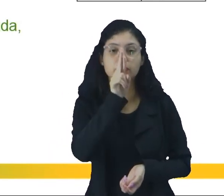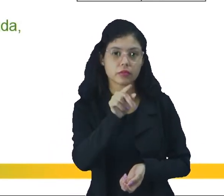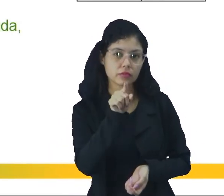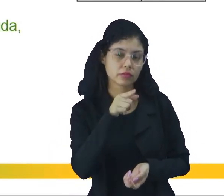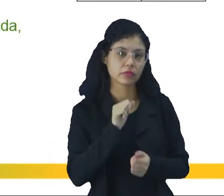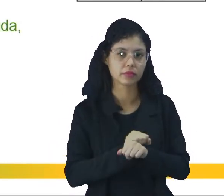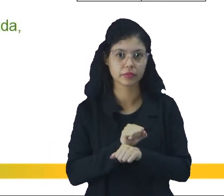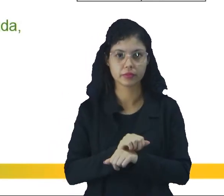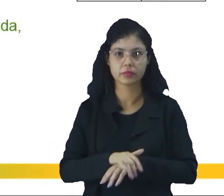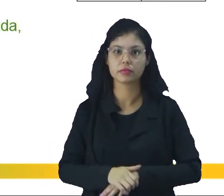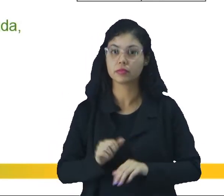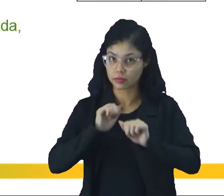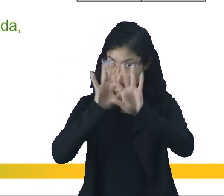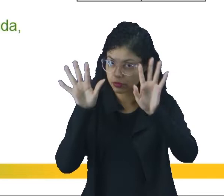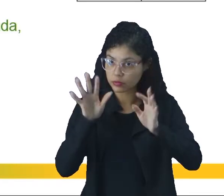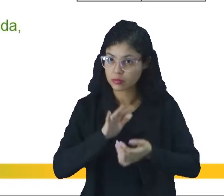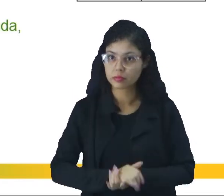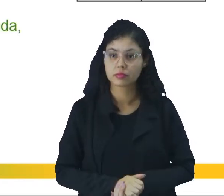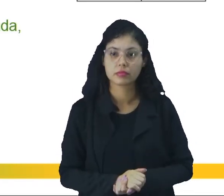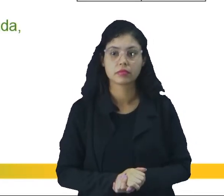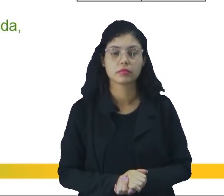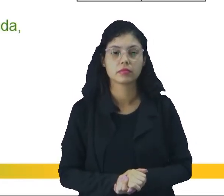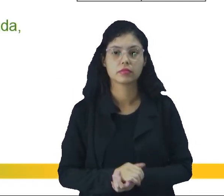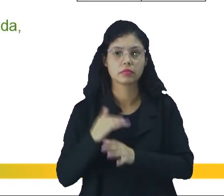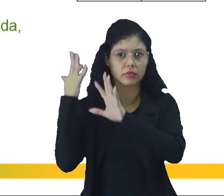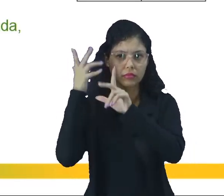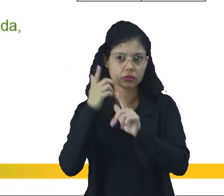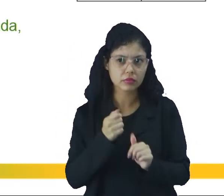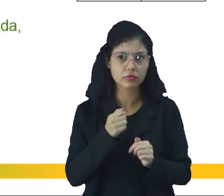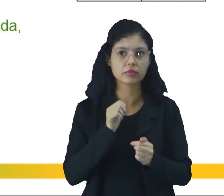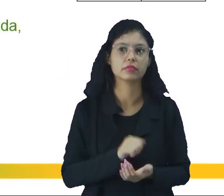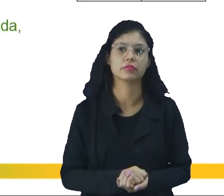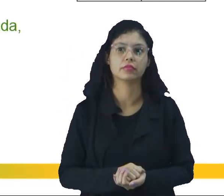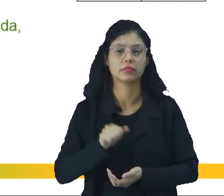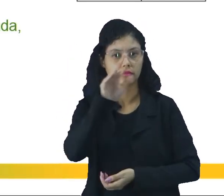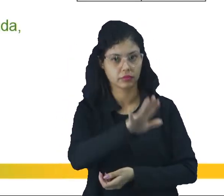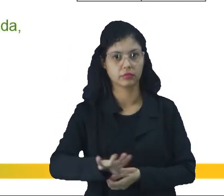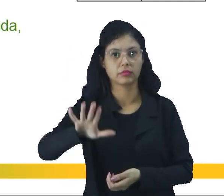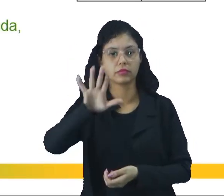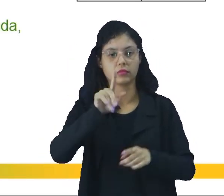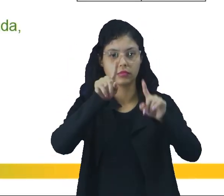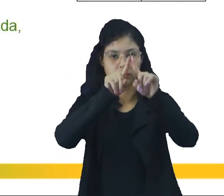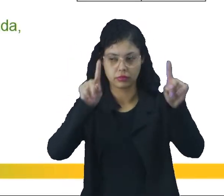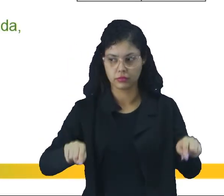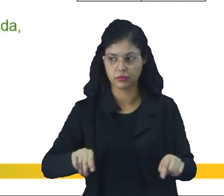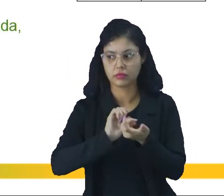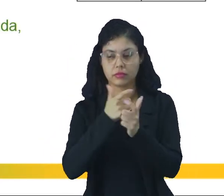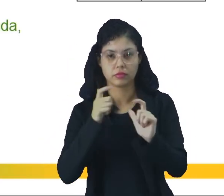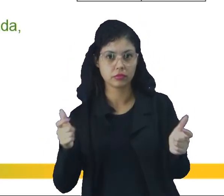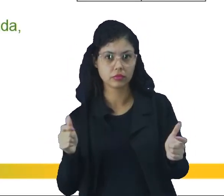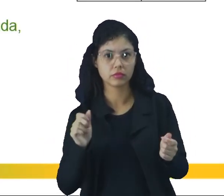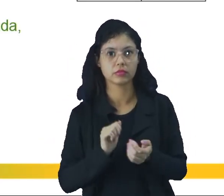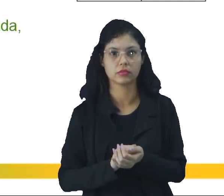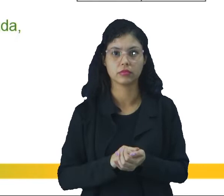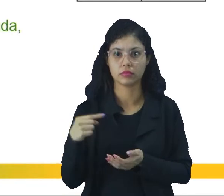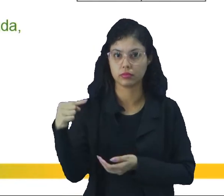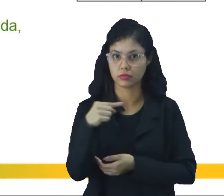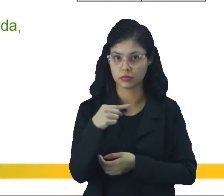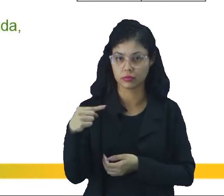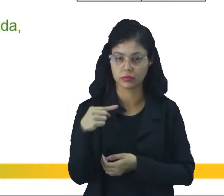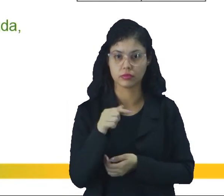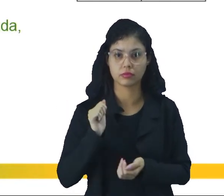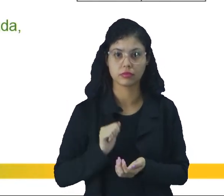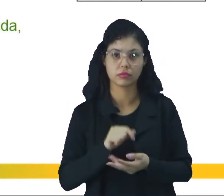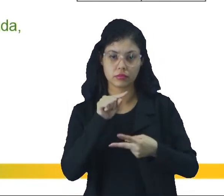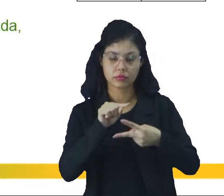que você espera. Ficou bem claro? Só para reprisar aqui. A área do quadrado maior menos a área